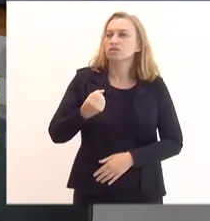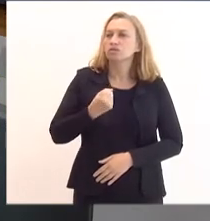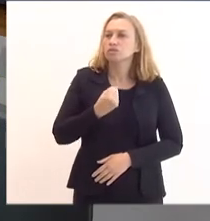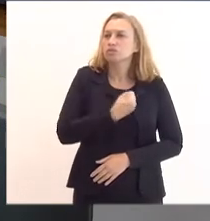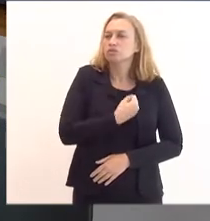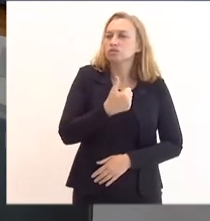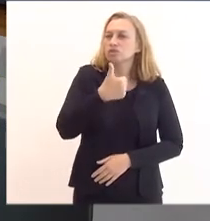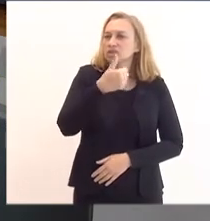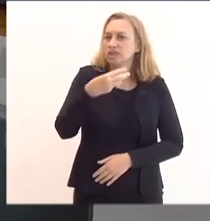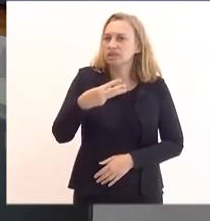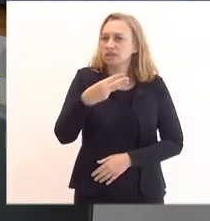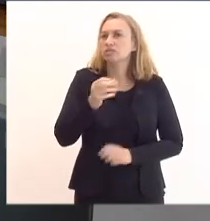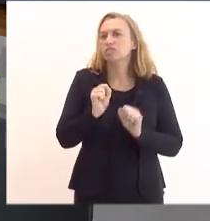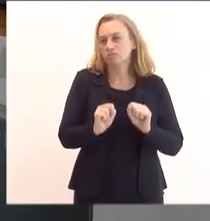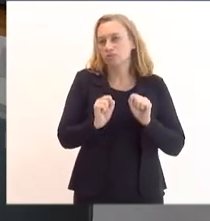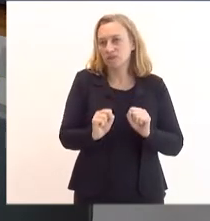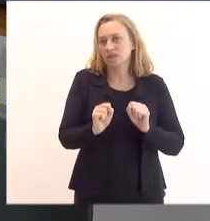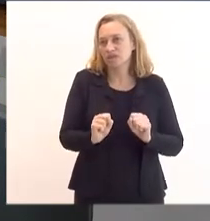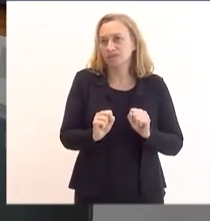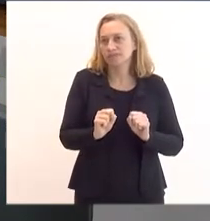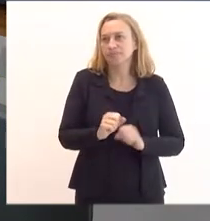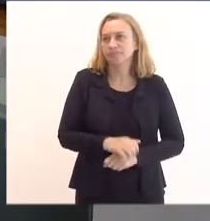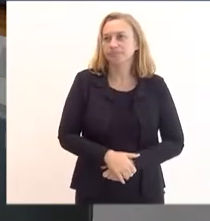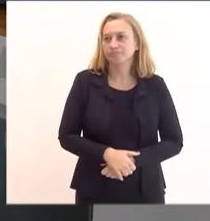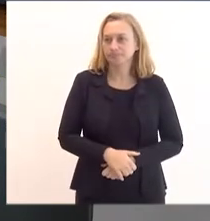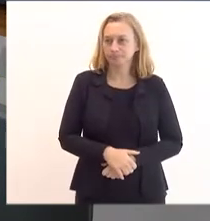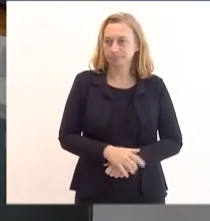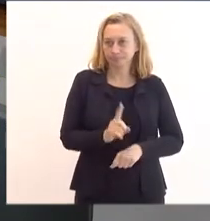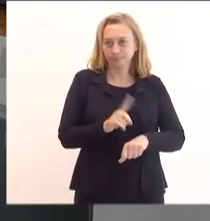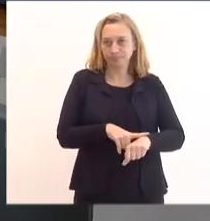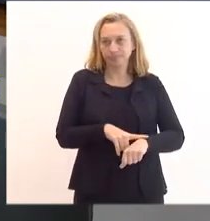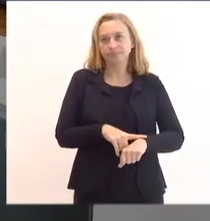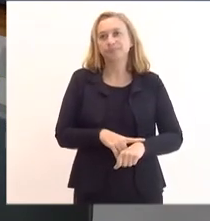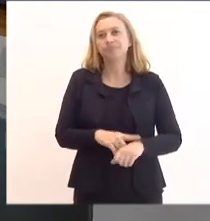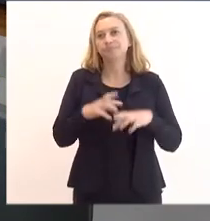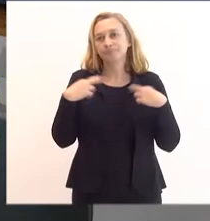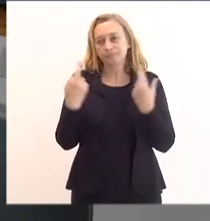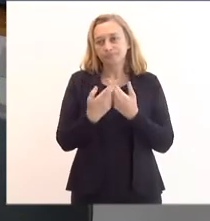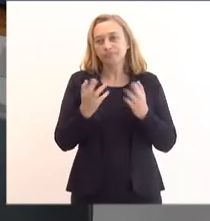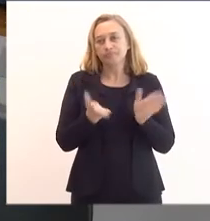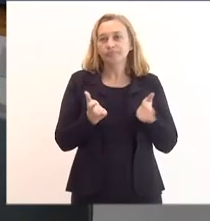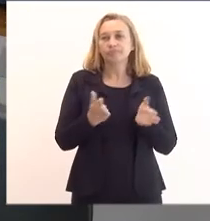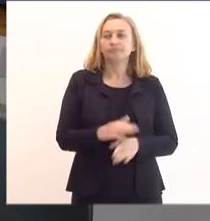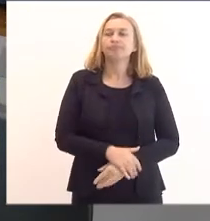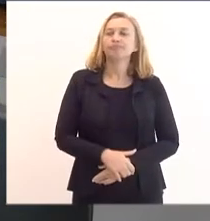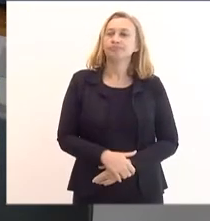pauta. Então, se Vossa Excelência puder, face ao tempo exíguo da sessão de hoje,